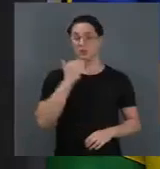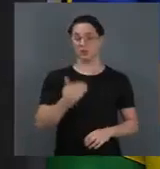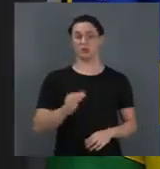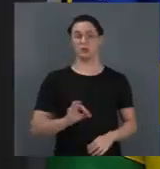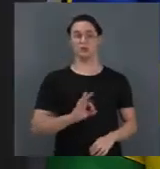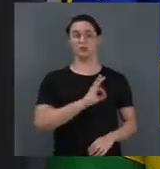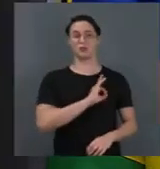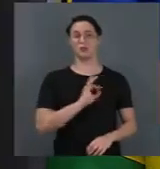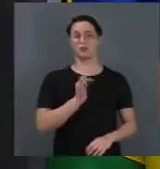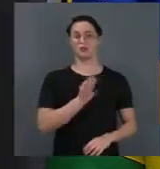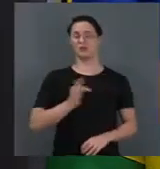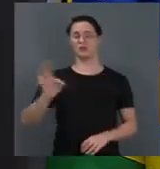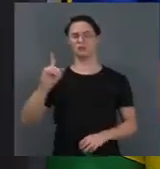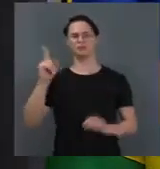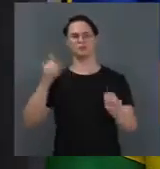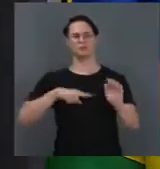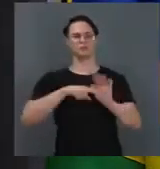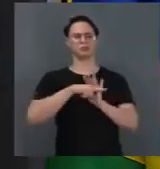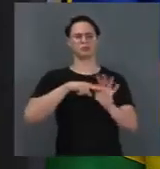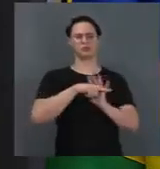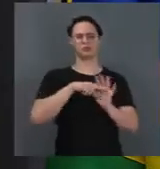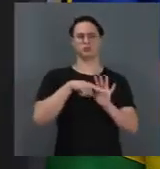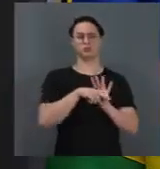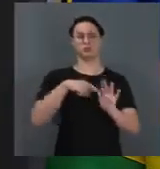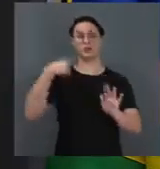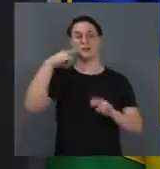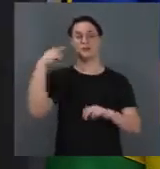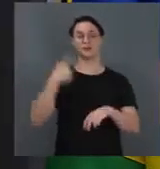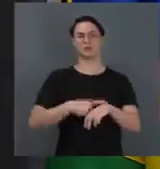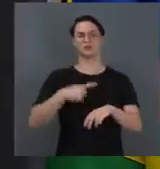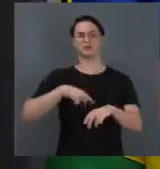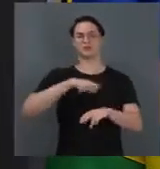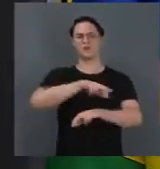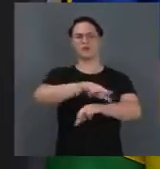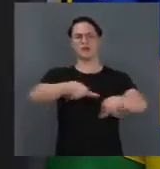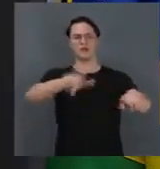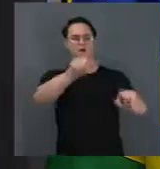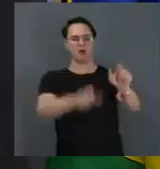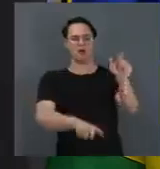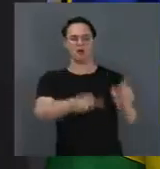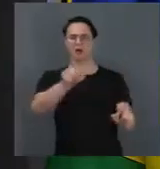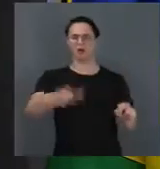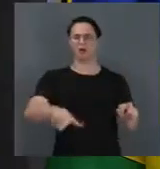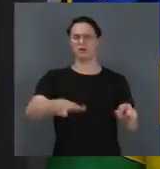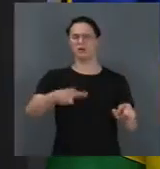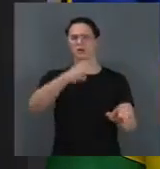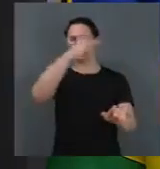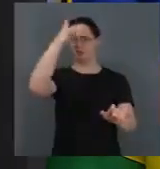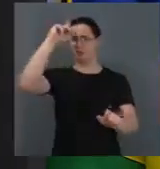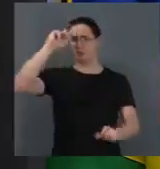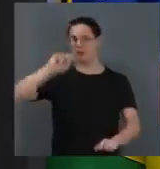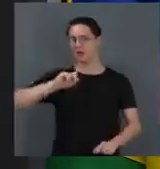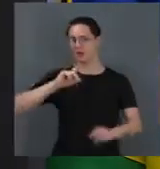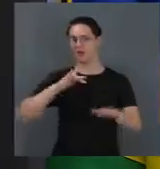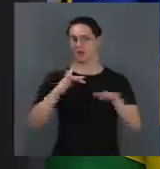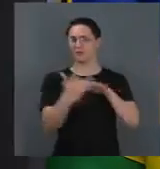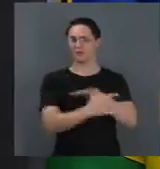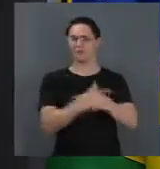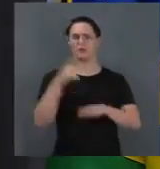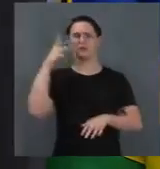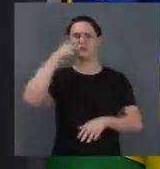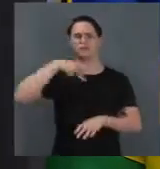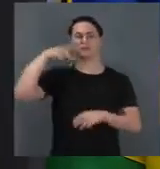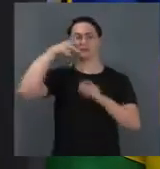Federal investigue imediatamente várias pessoas, vários perfis, vários